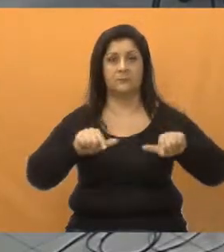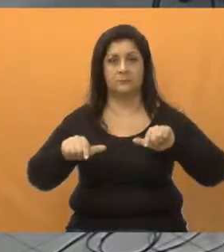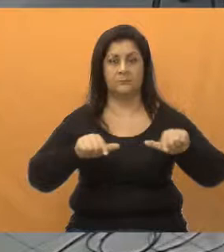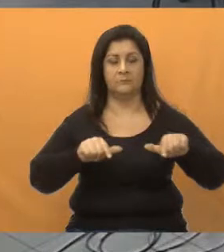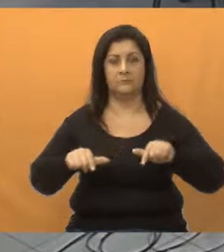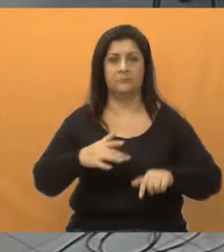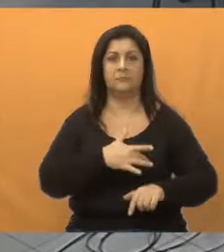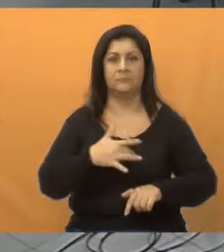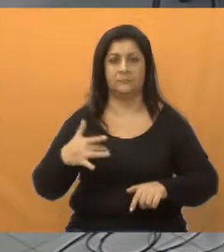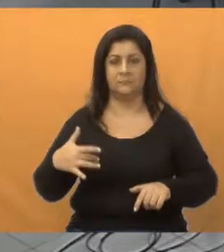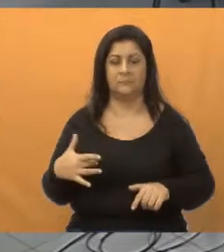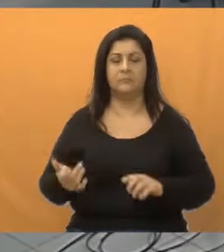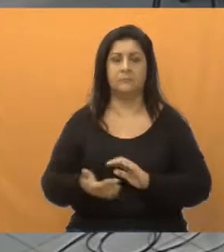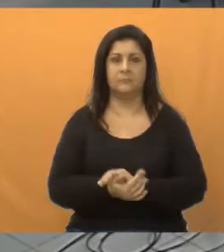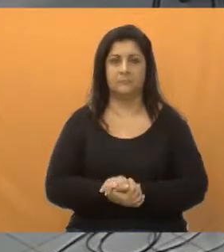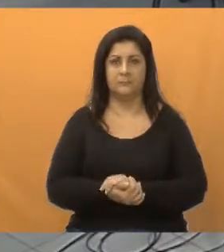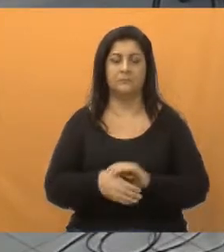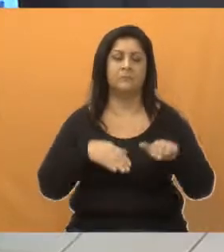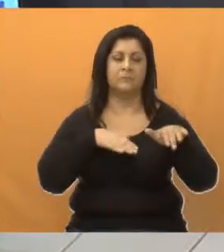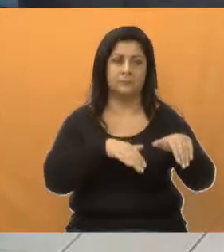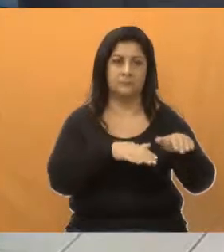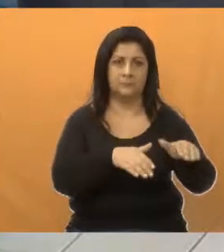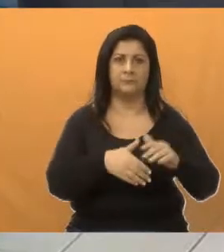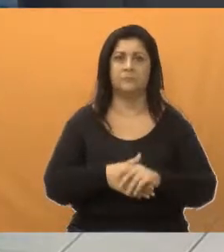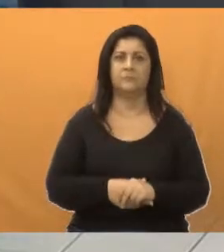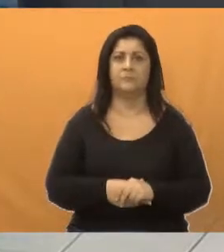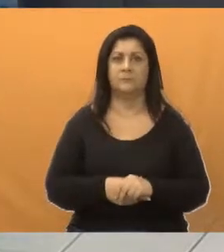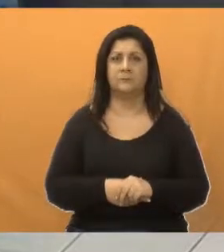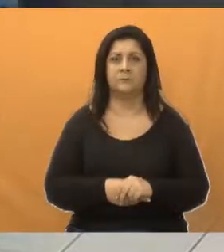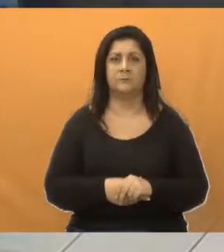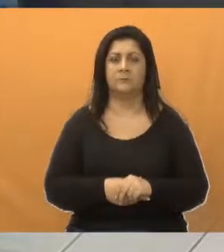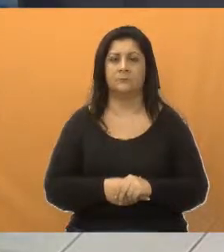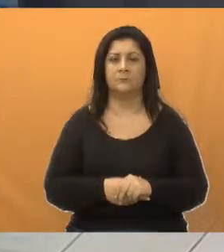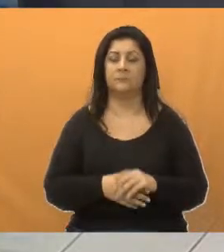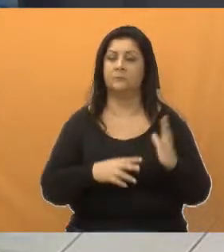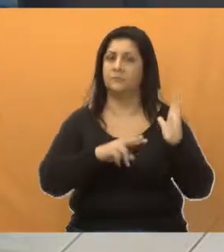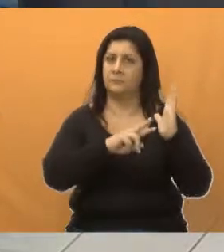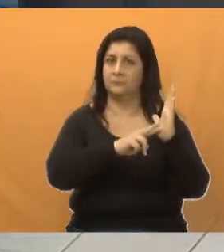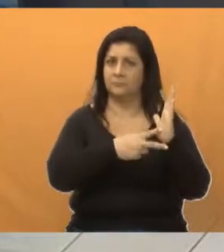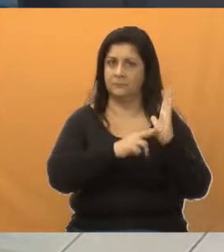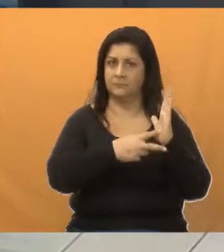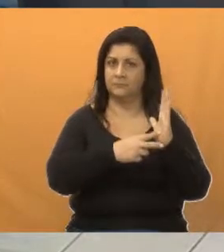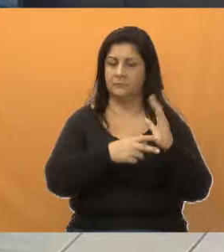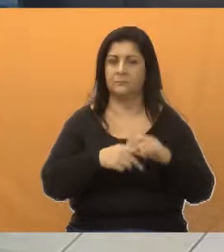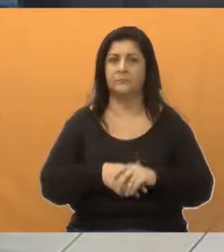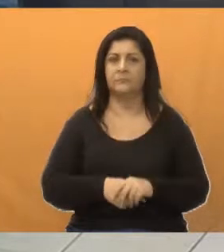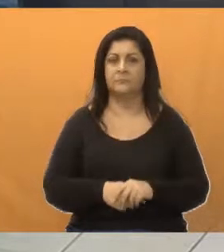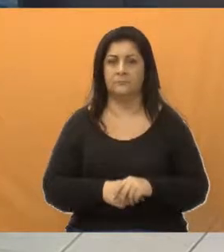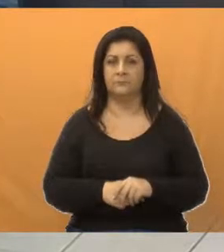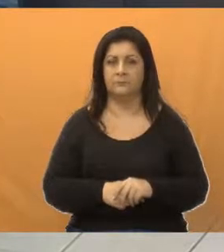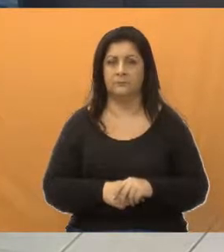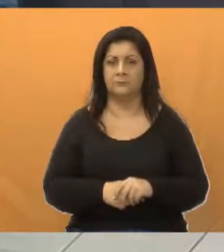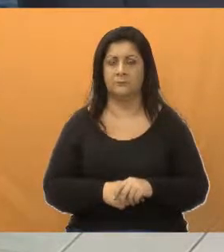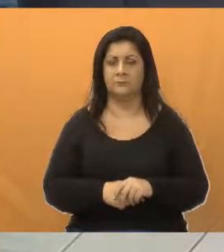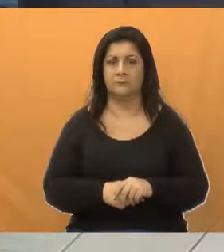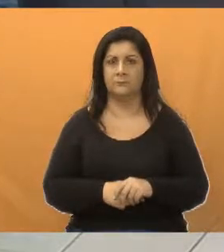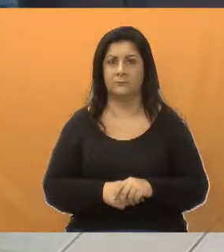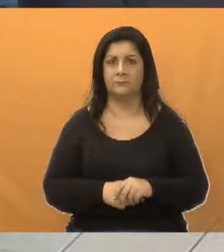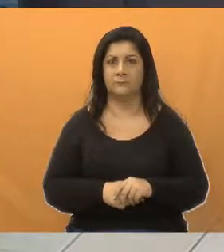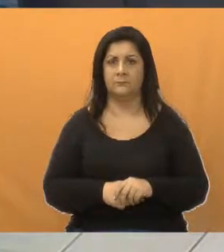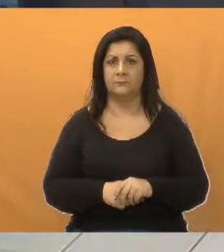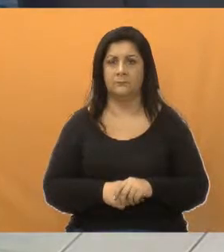setor da saúde, do trânsito. Cumprimentar aqui o sindicato dos servidores públicos aqui da nossa